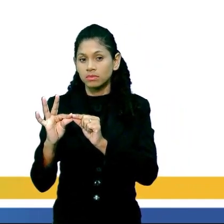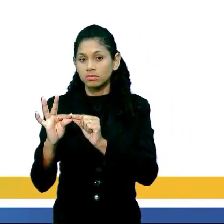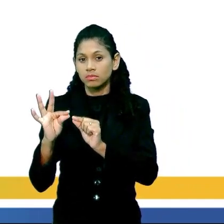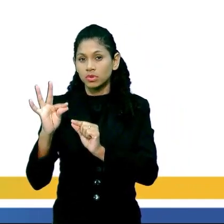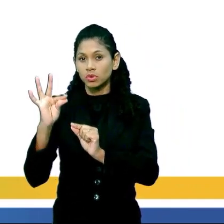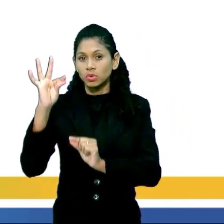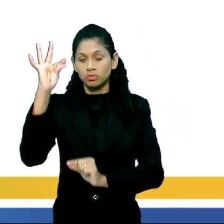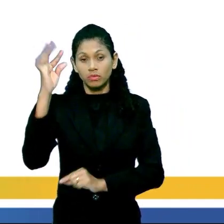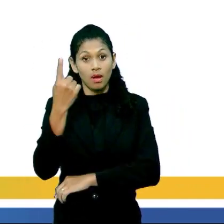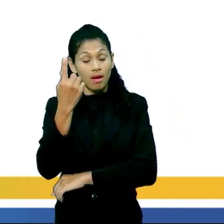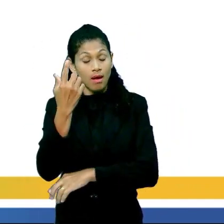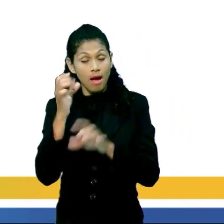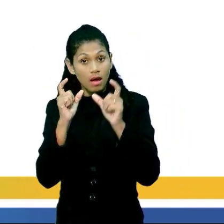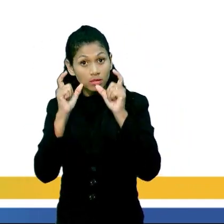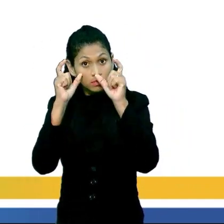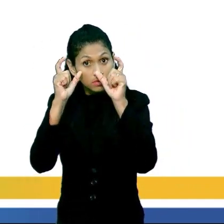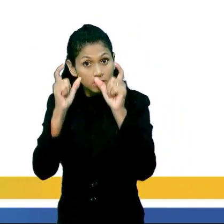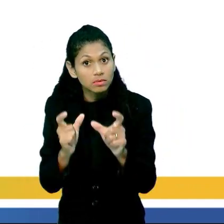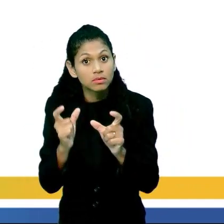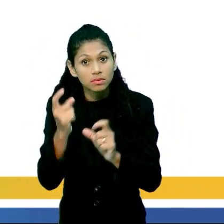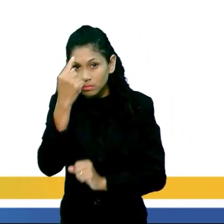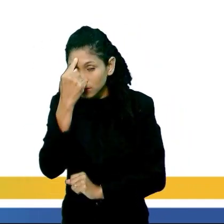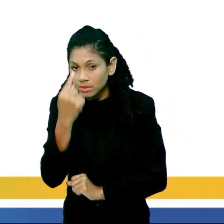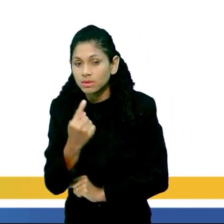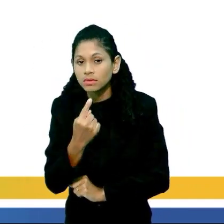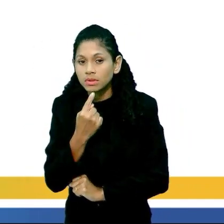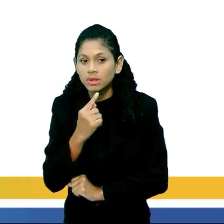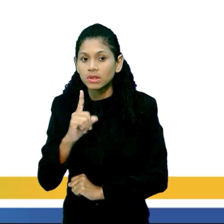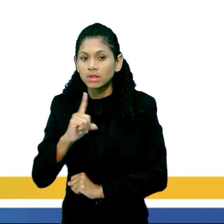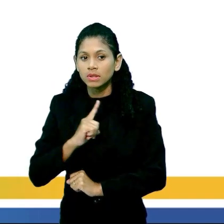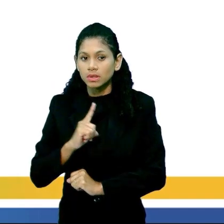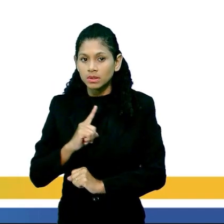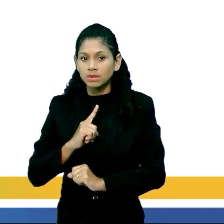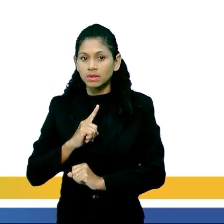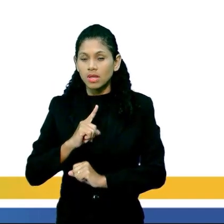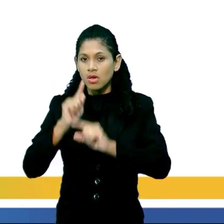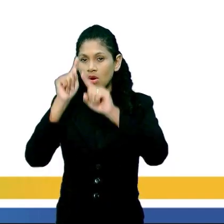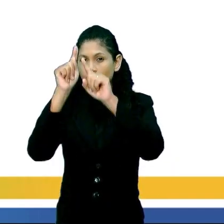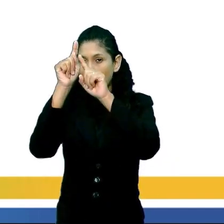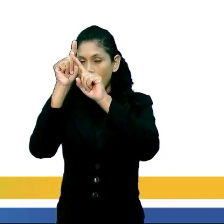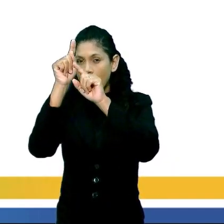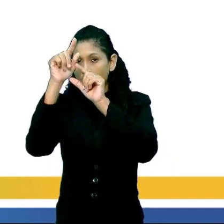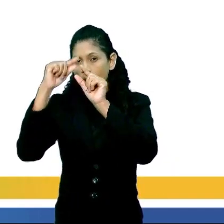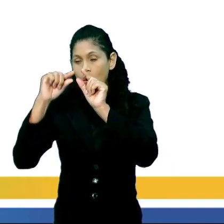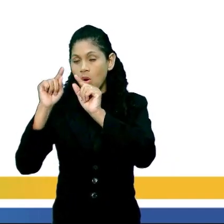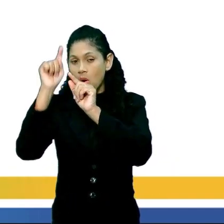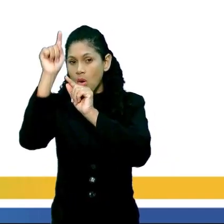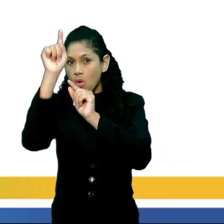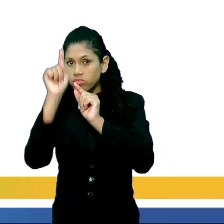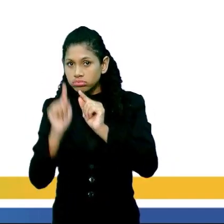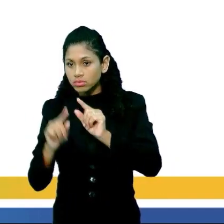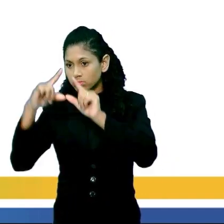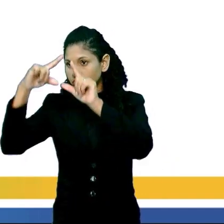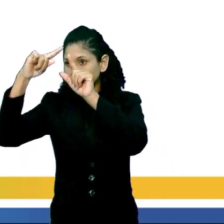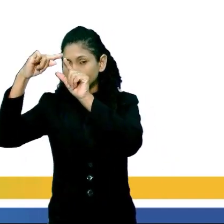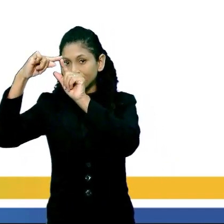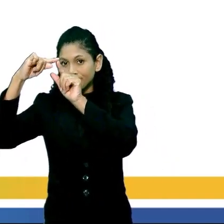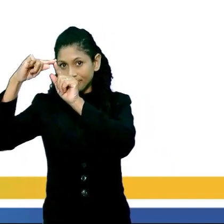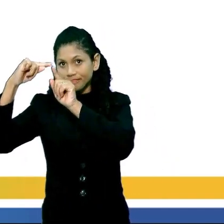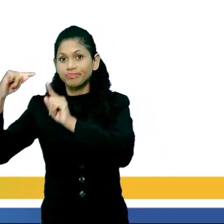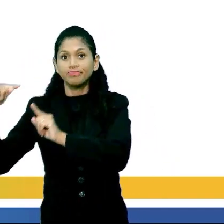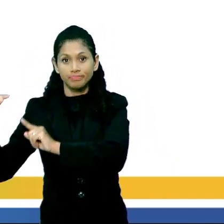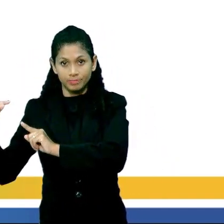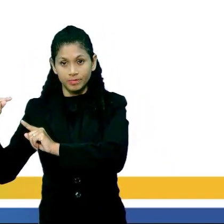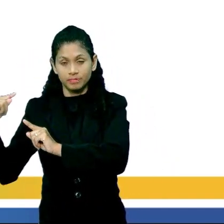Temos aí o triângulo retângulo. Então ele vai mostrar. Lembrando que